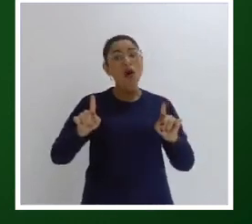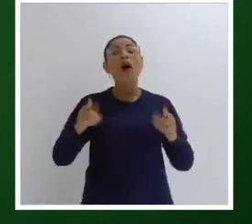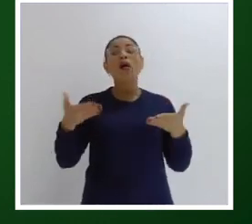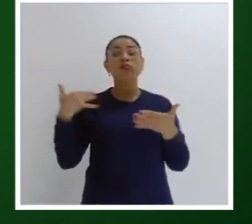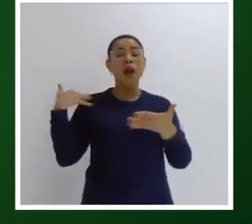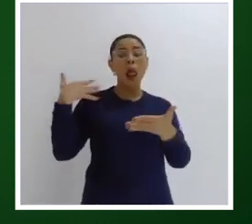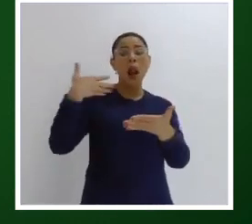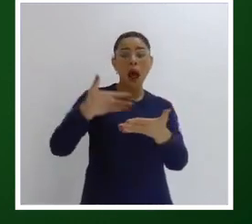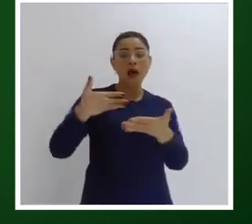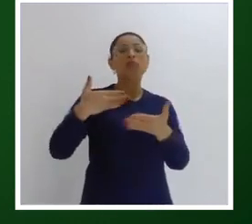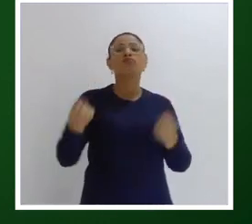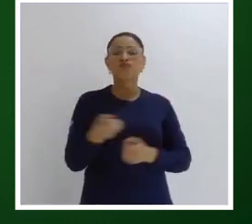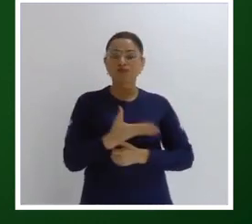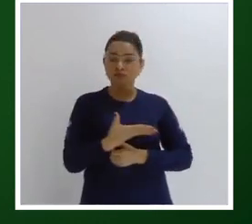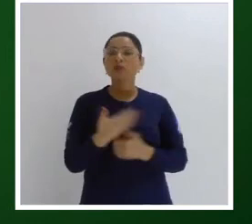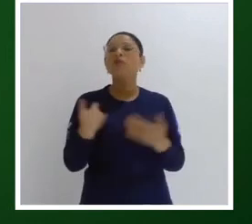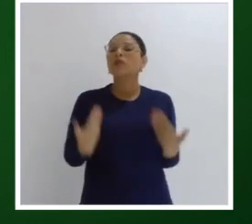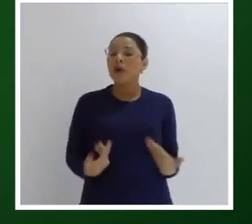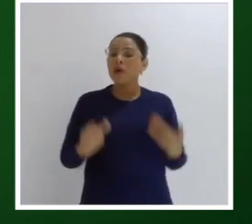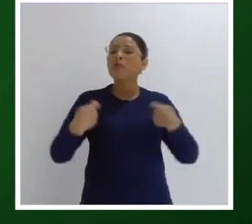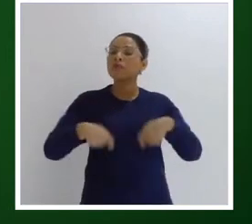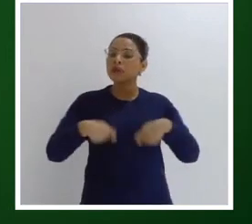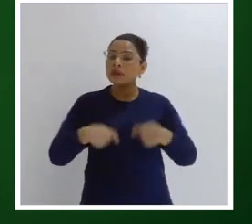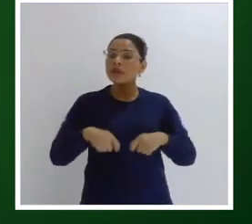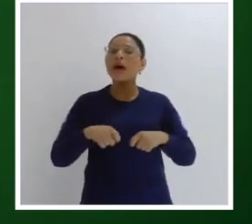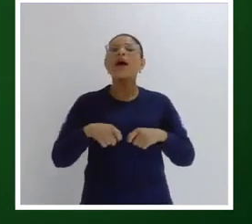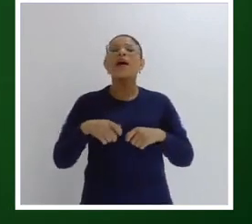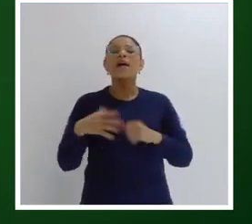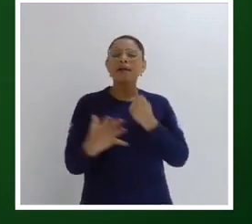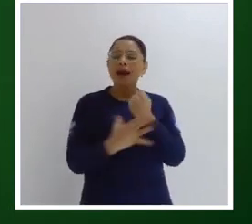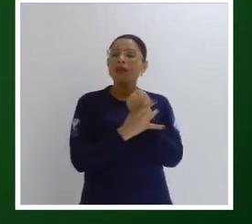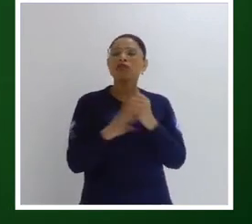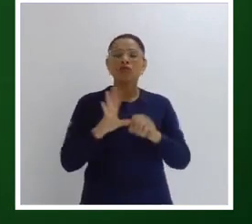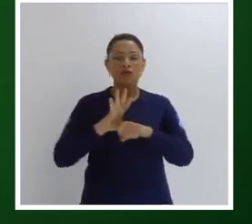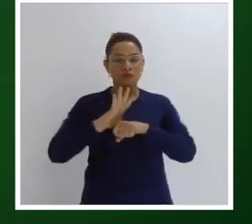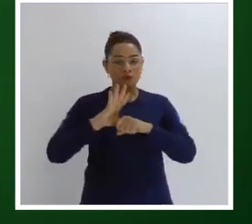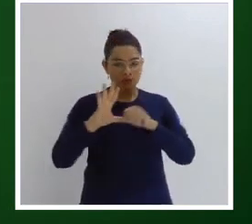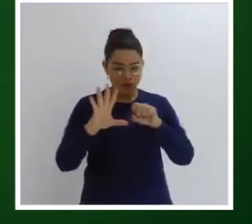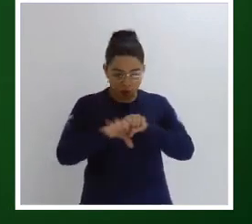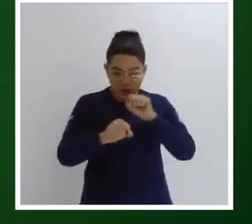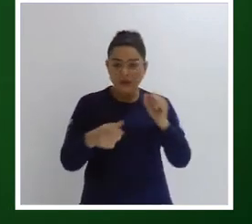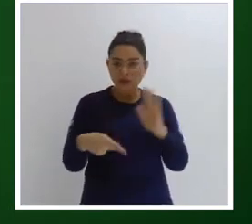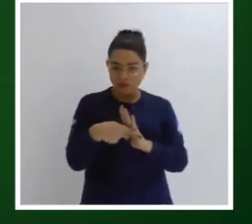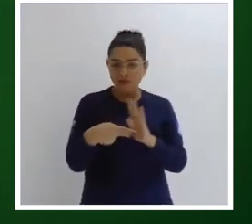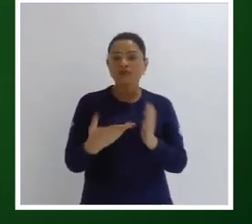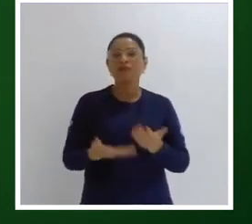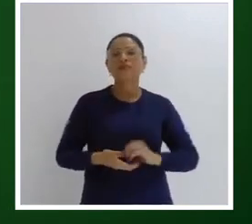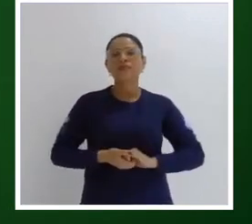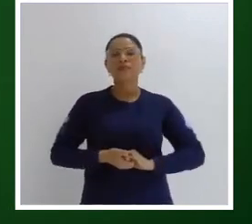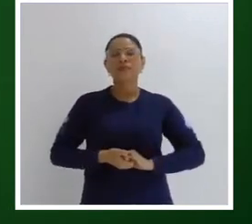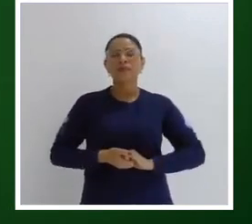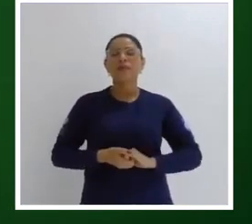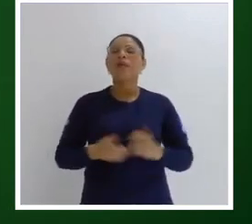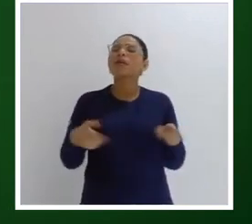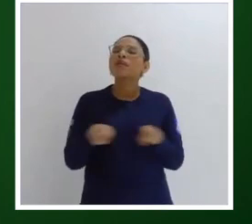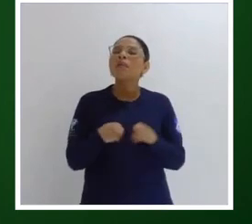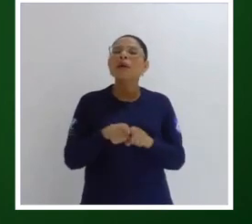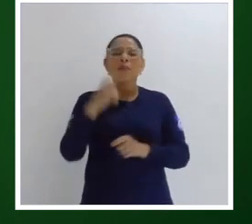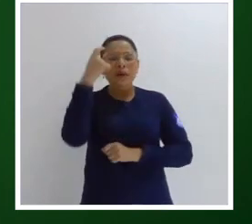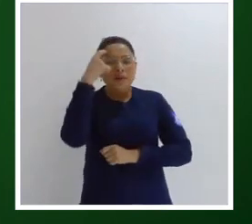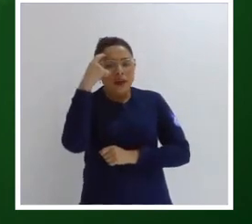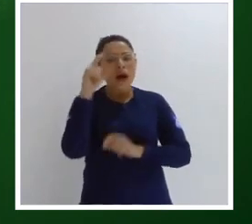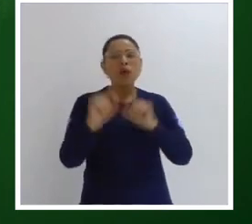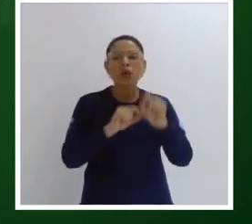precisa garantir a formação passamos pela questão da formação nós temos que pensar também estabelecer